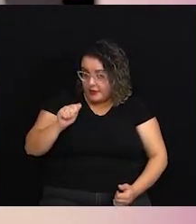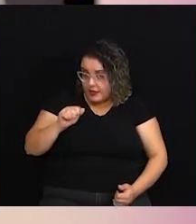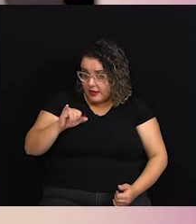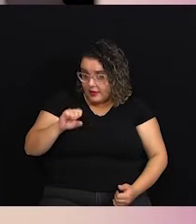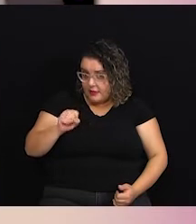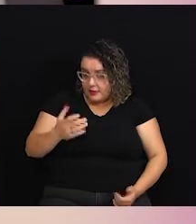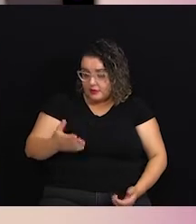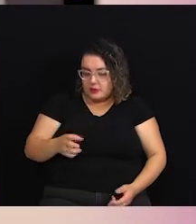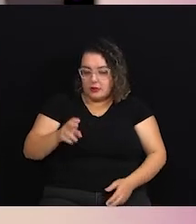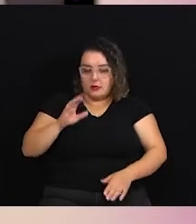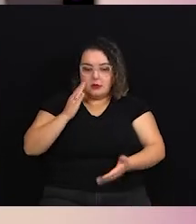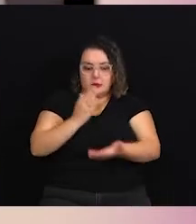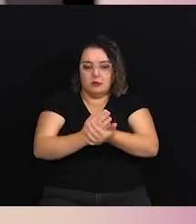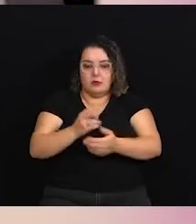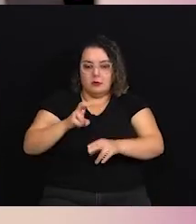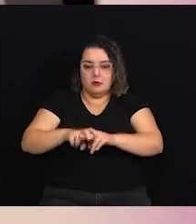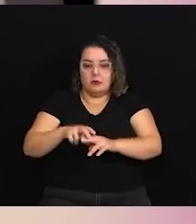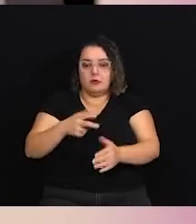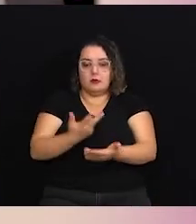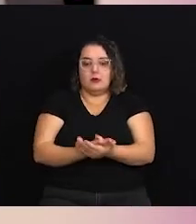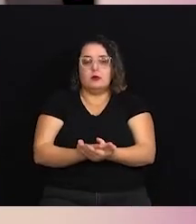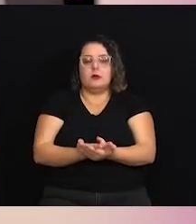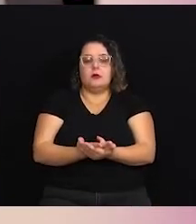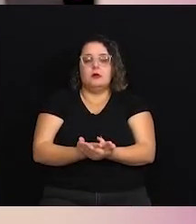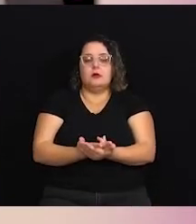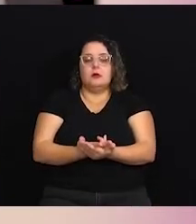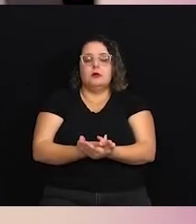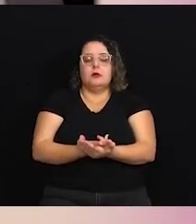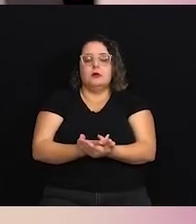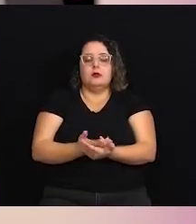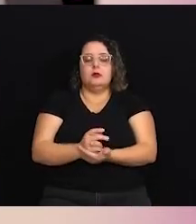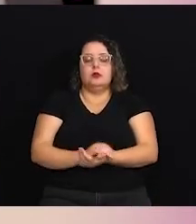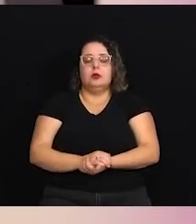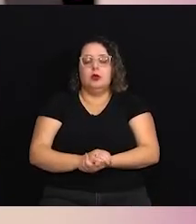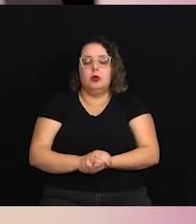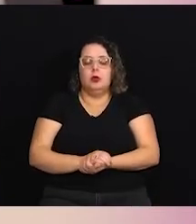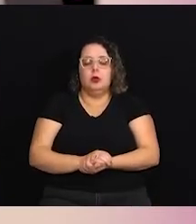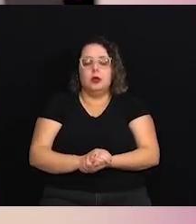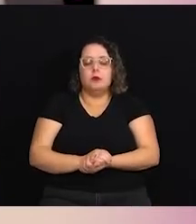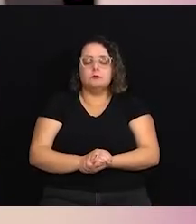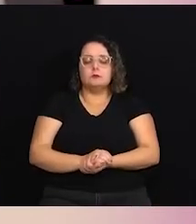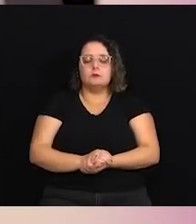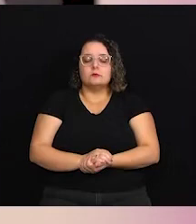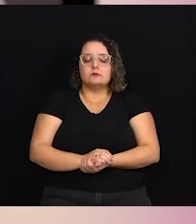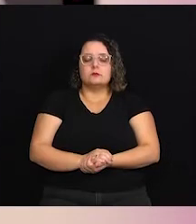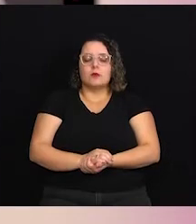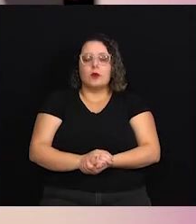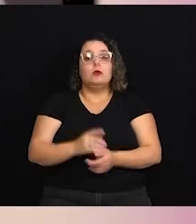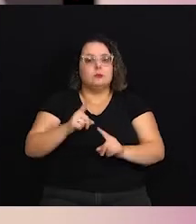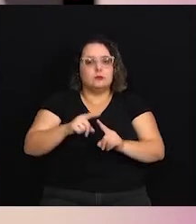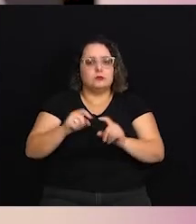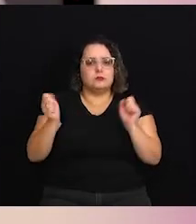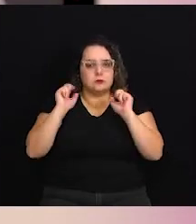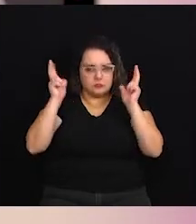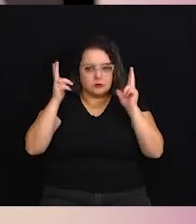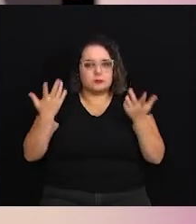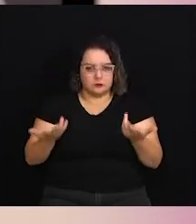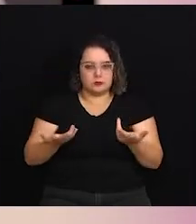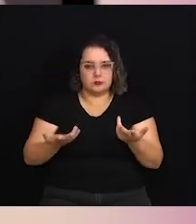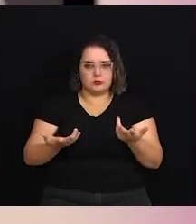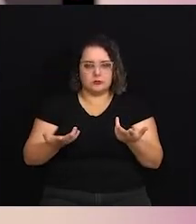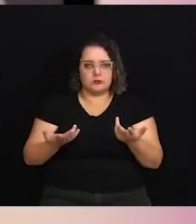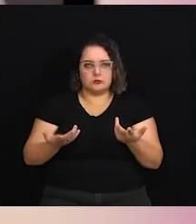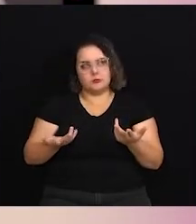e claro e 60 o deitam sabe dá uma parada ela ela sim tem esse tipo de aviso que